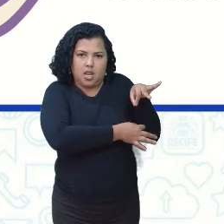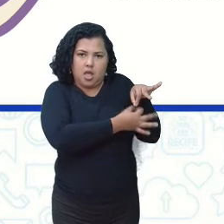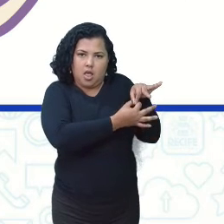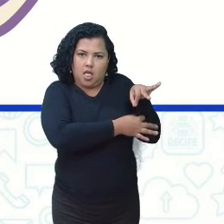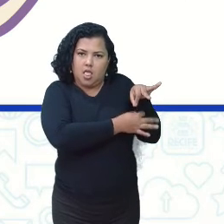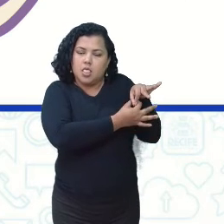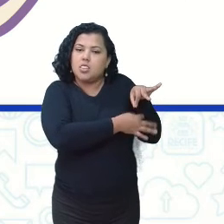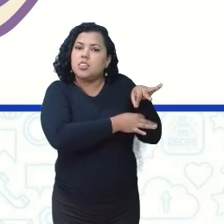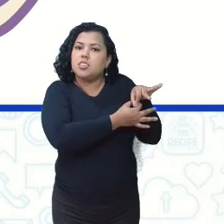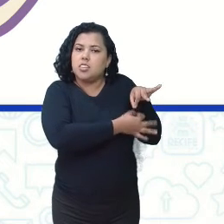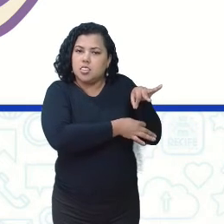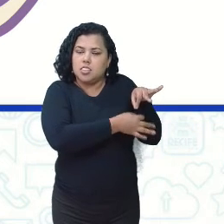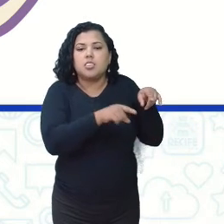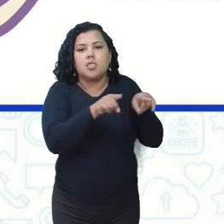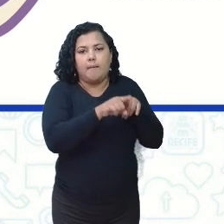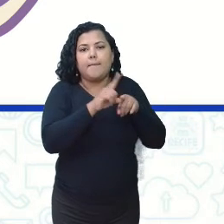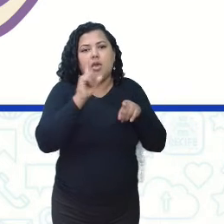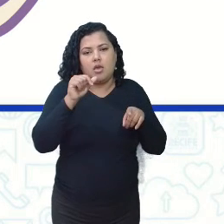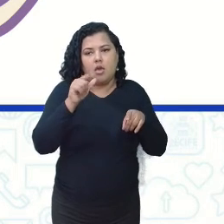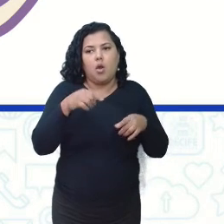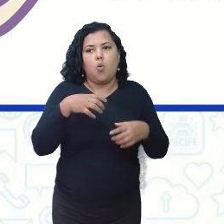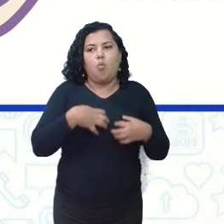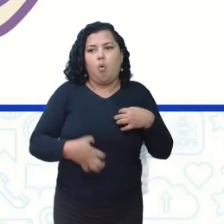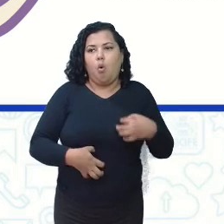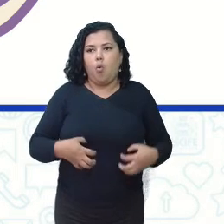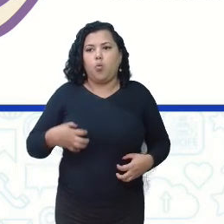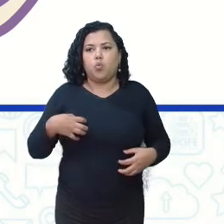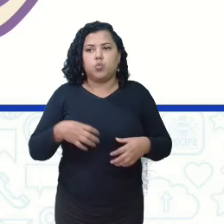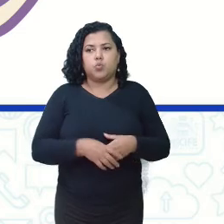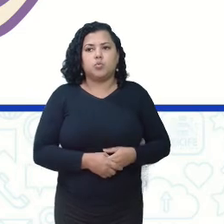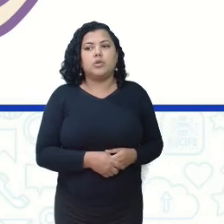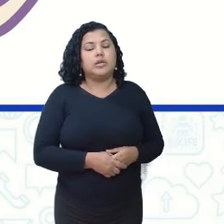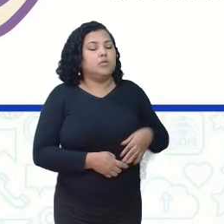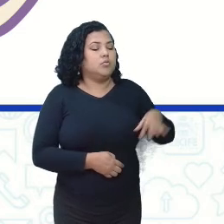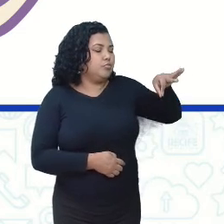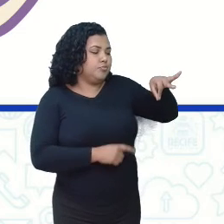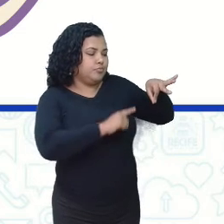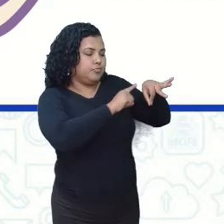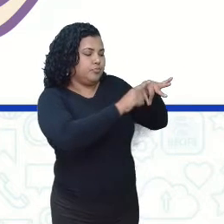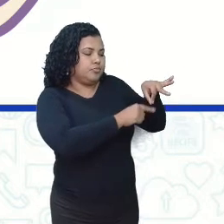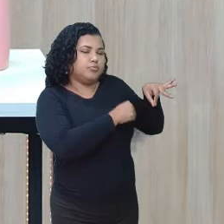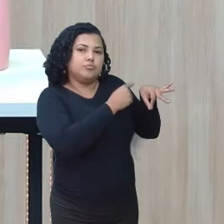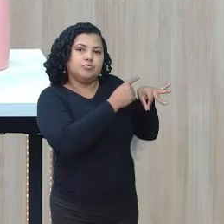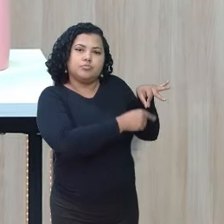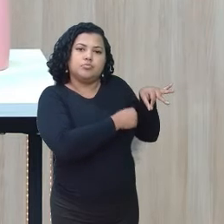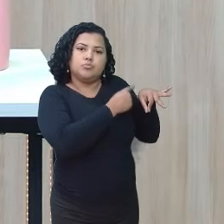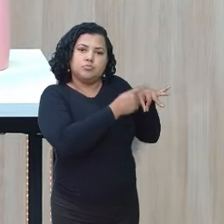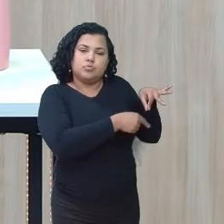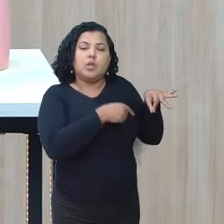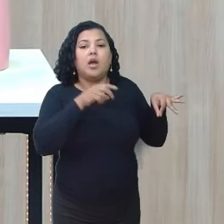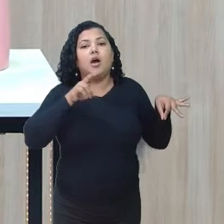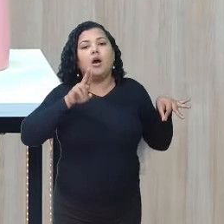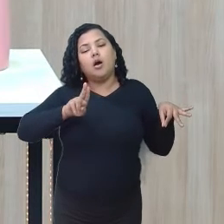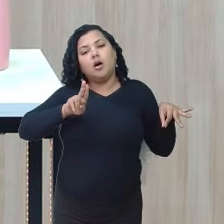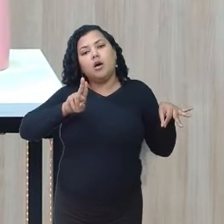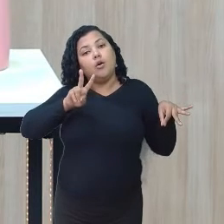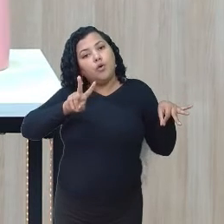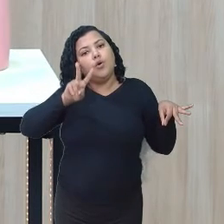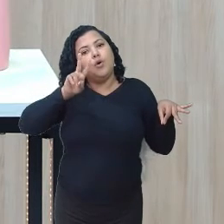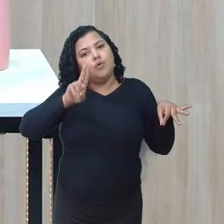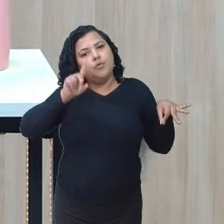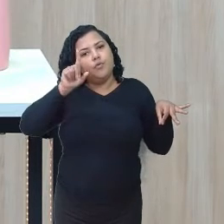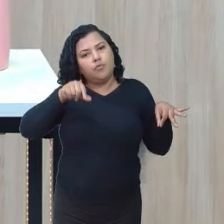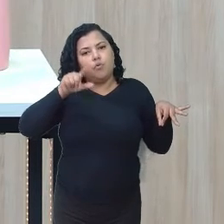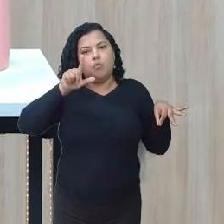é considerada um órgão também. Então, tanto esses órgãos formam a vulva ou